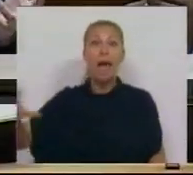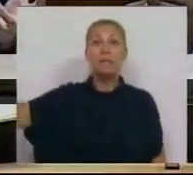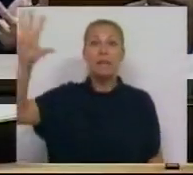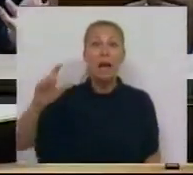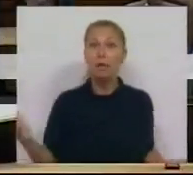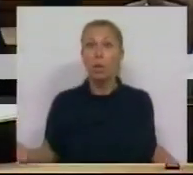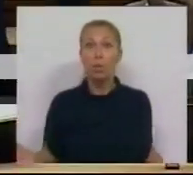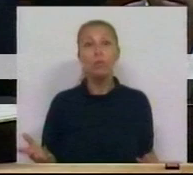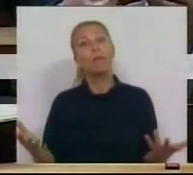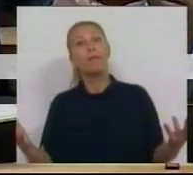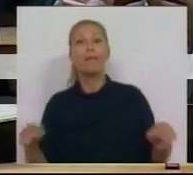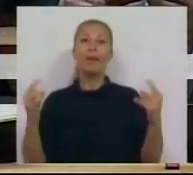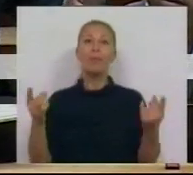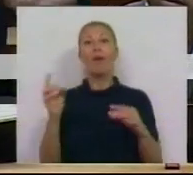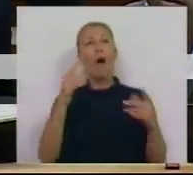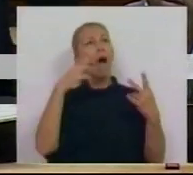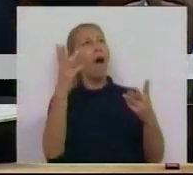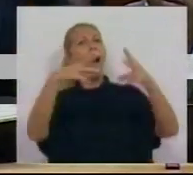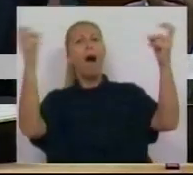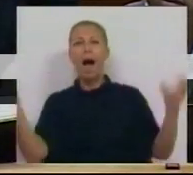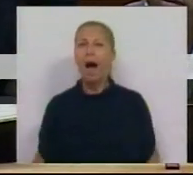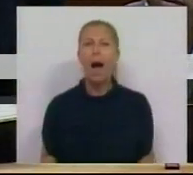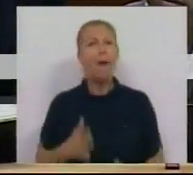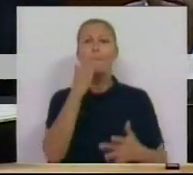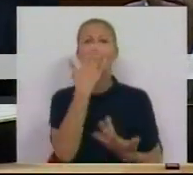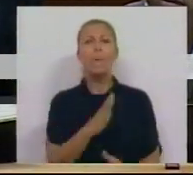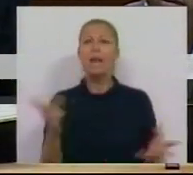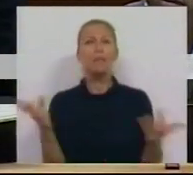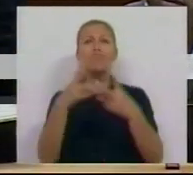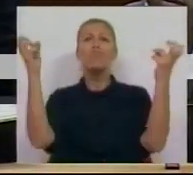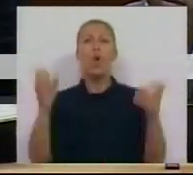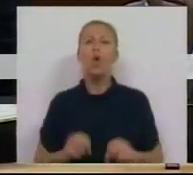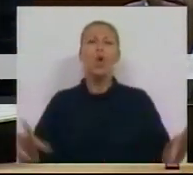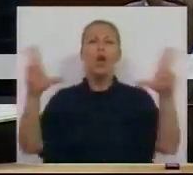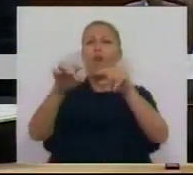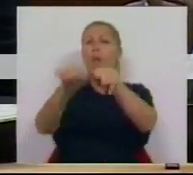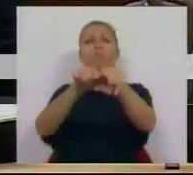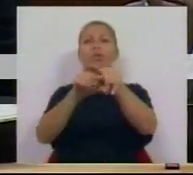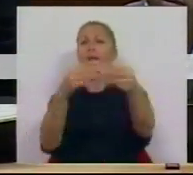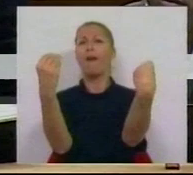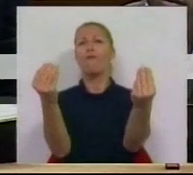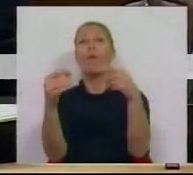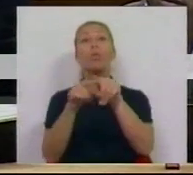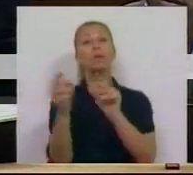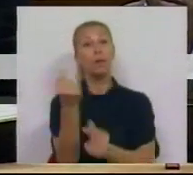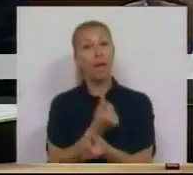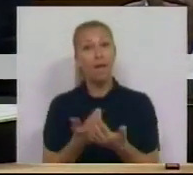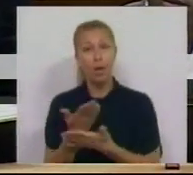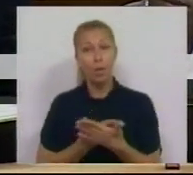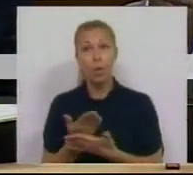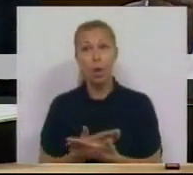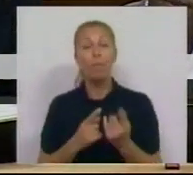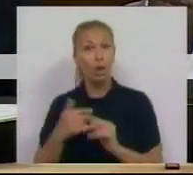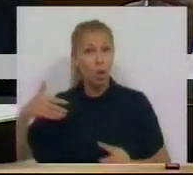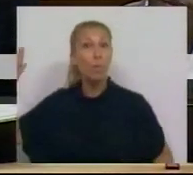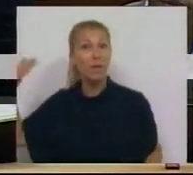tivesse descoberto uma nova política, um grande paraíso de política económica. E o passado das instituições europeias é este. Em